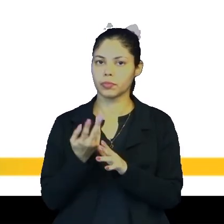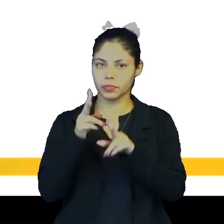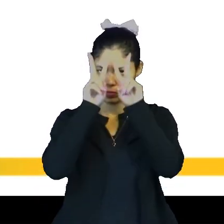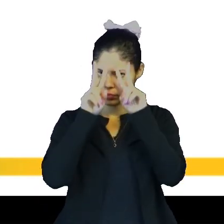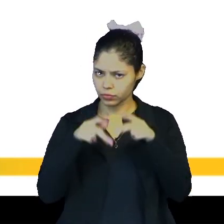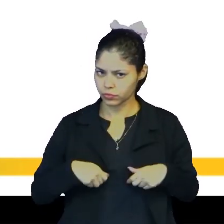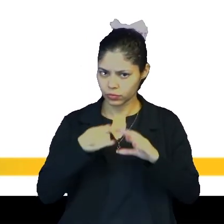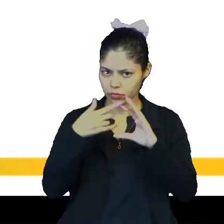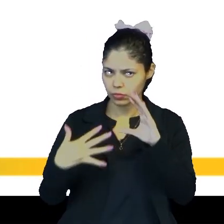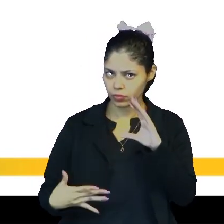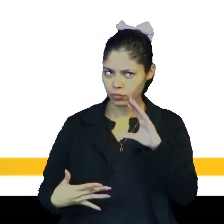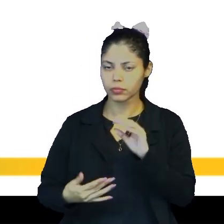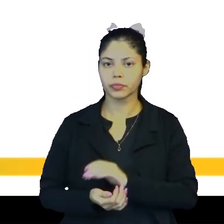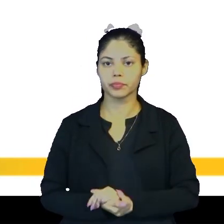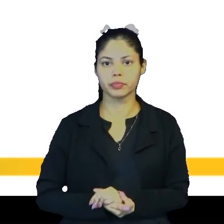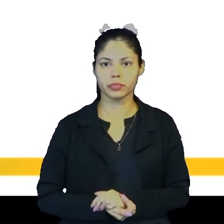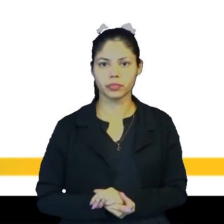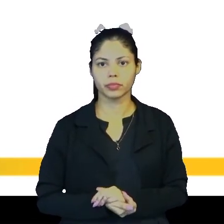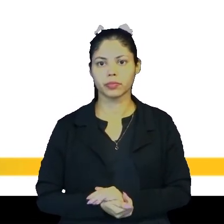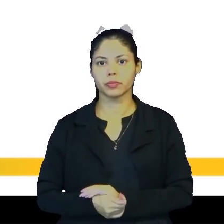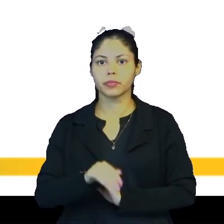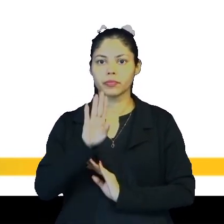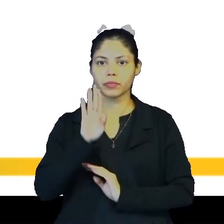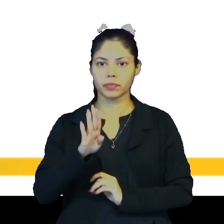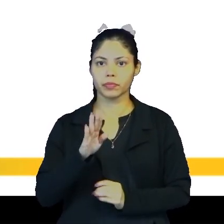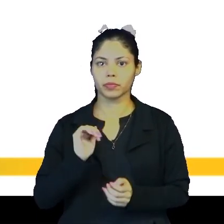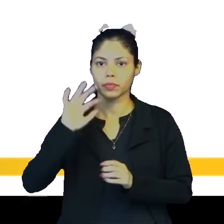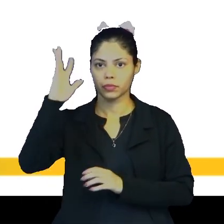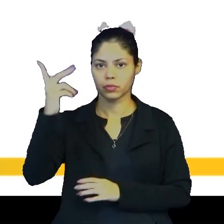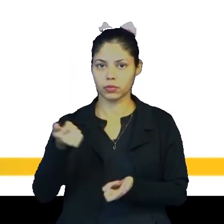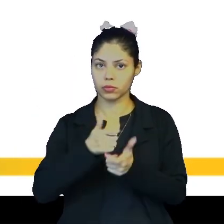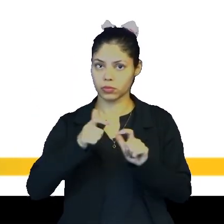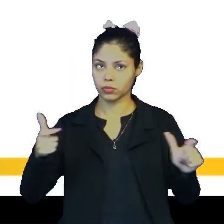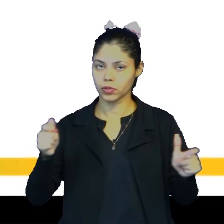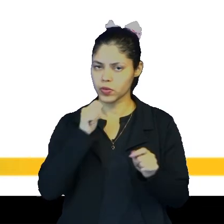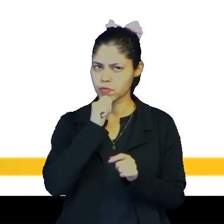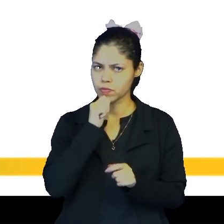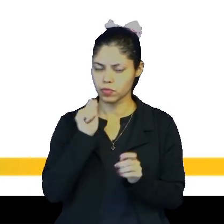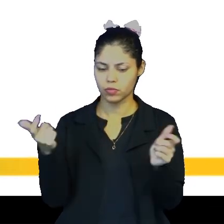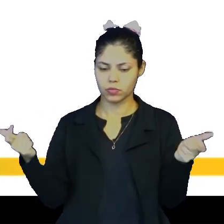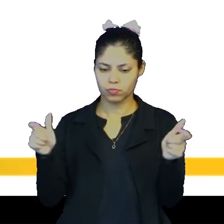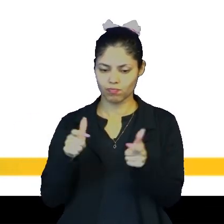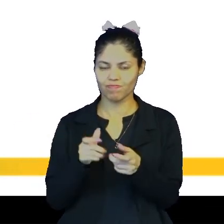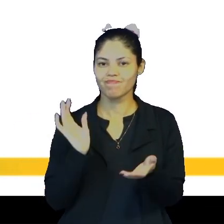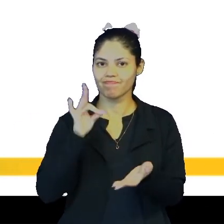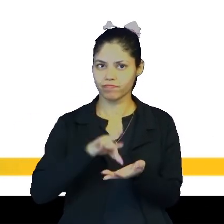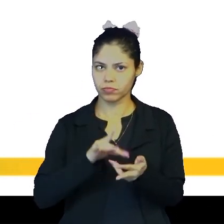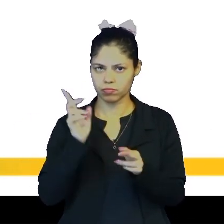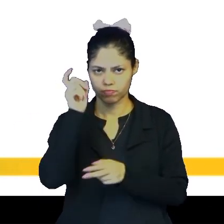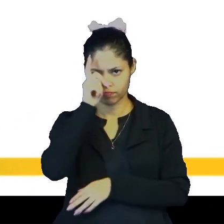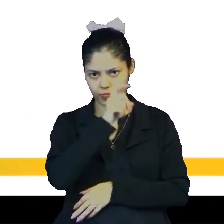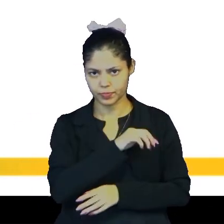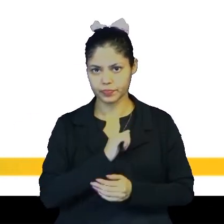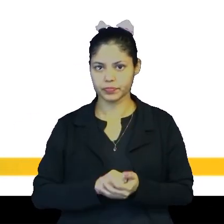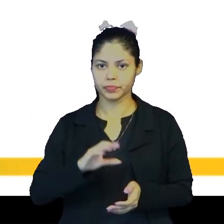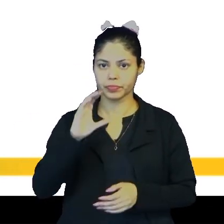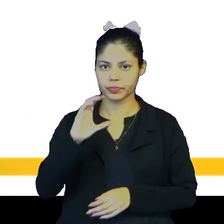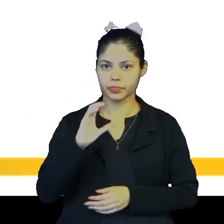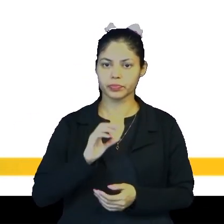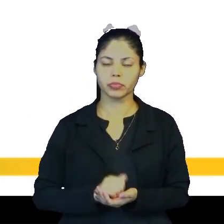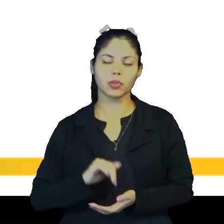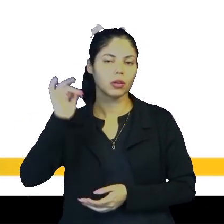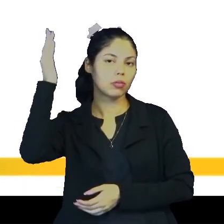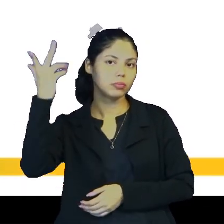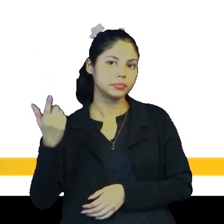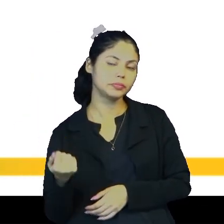espécie humana. B. A África não cresceu e por isso enfrenta uma realidade difícil.